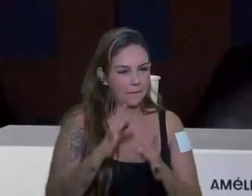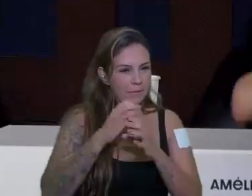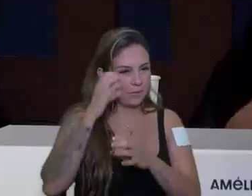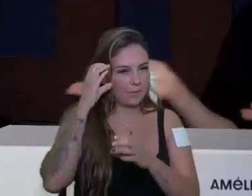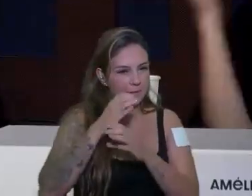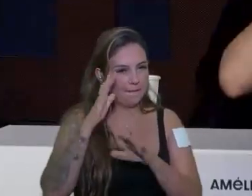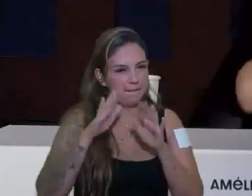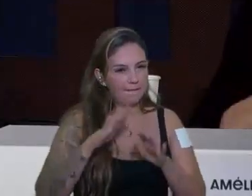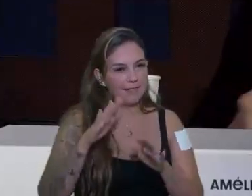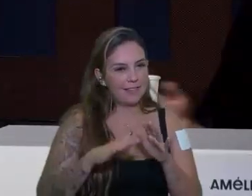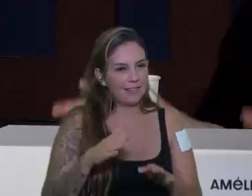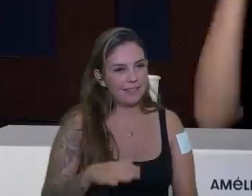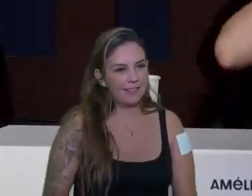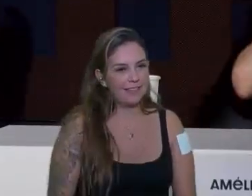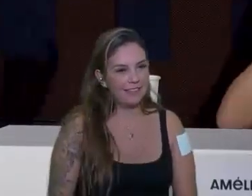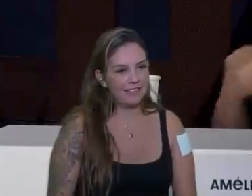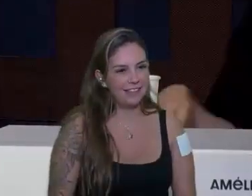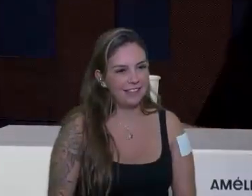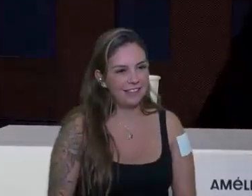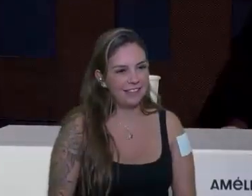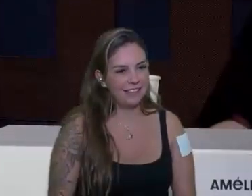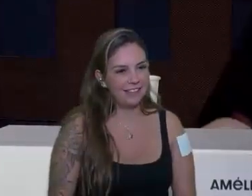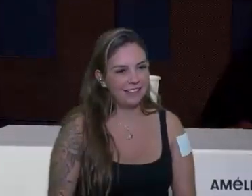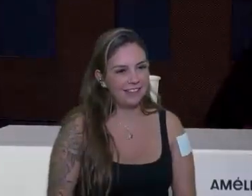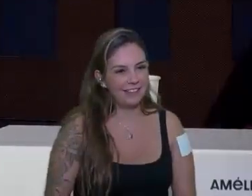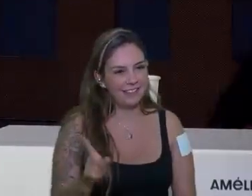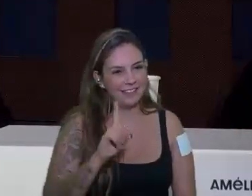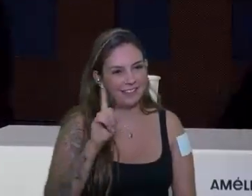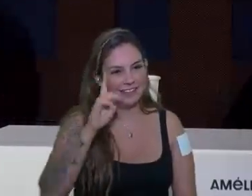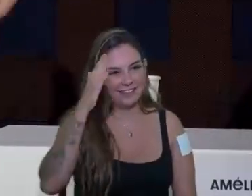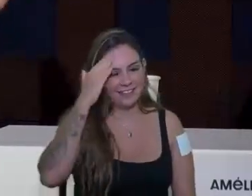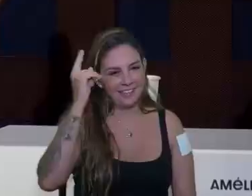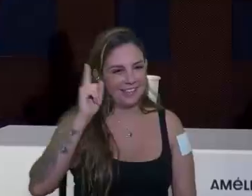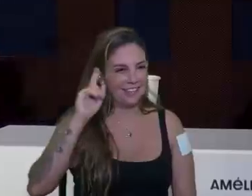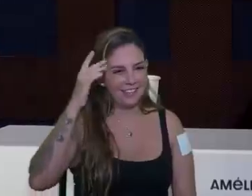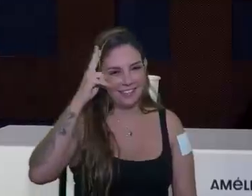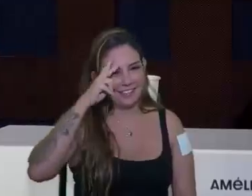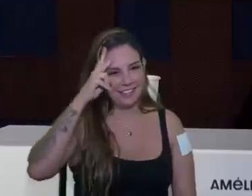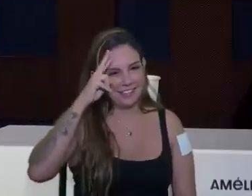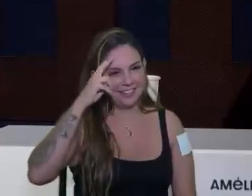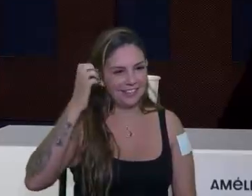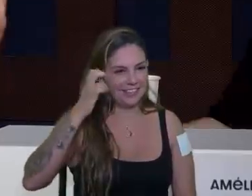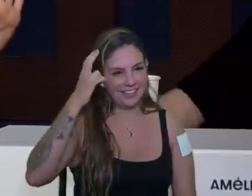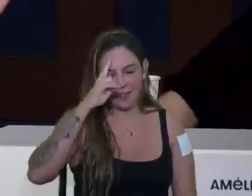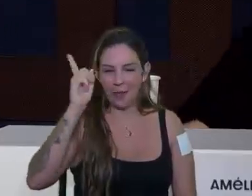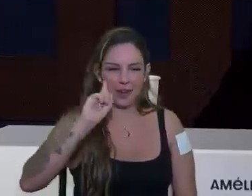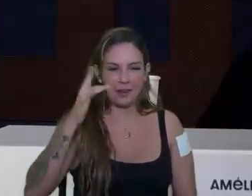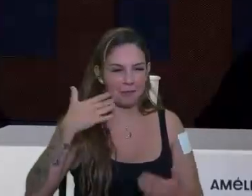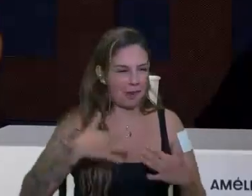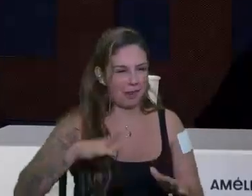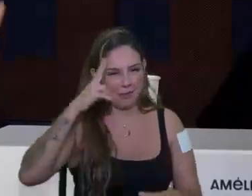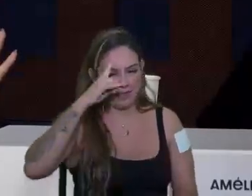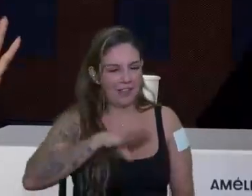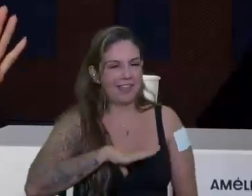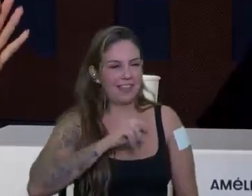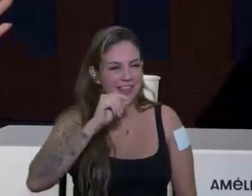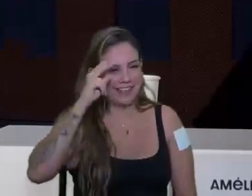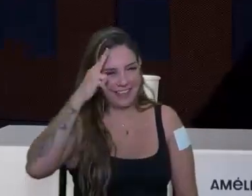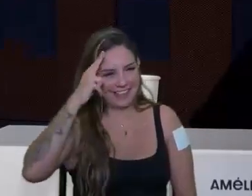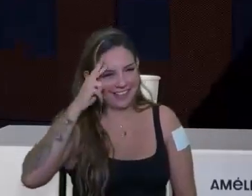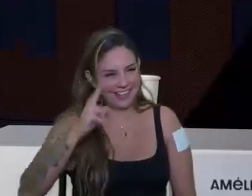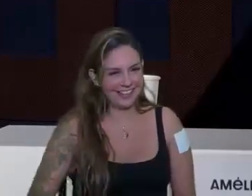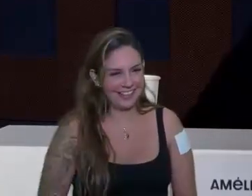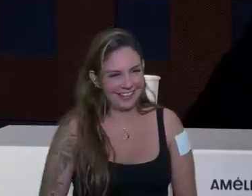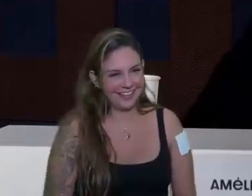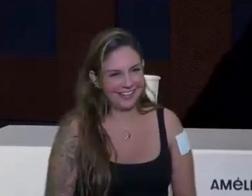engenheiro, a gente às vezes conversa, ele, você lembra que o volume do gás, eu não lembro, não quero lembrar, tenho raiva de quem